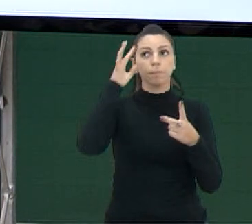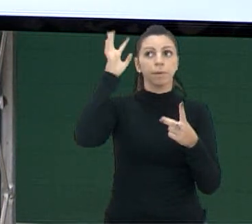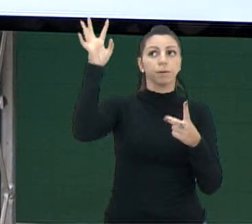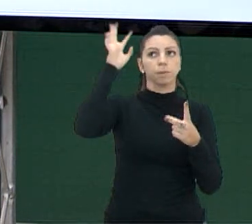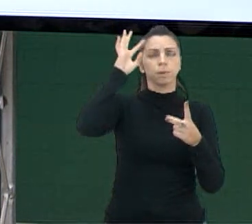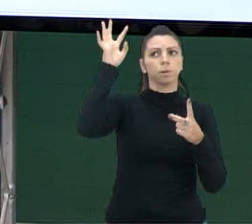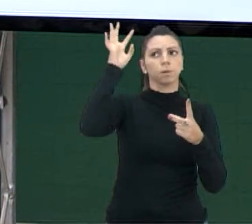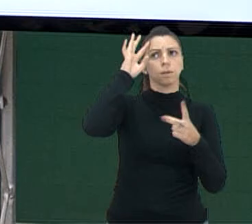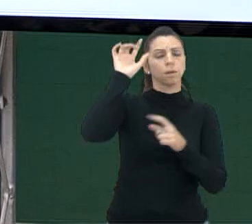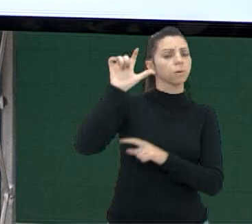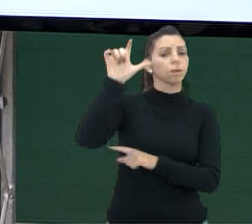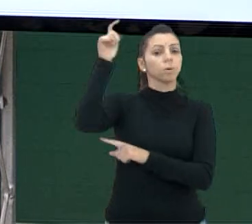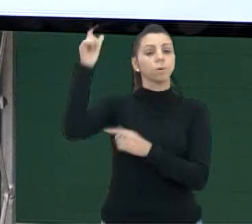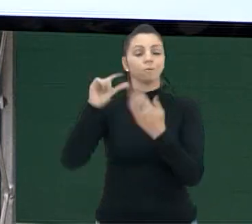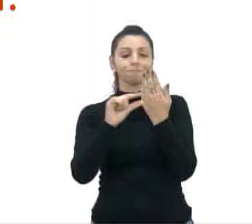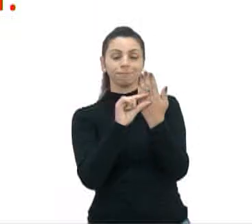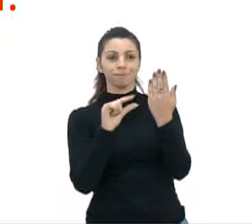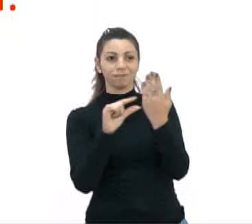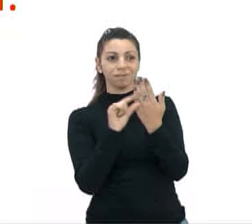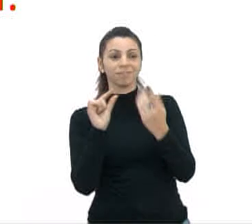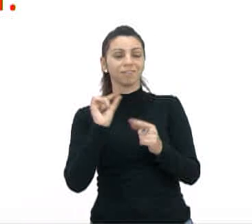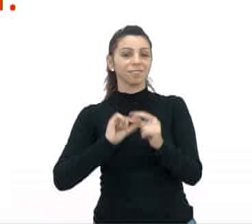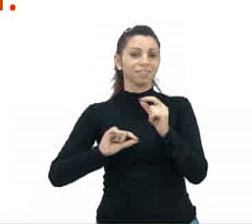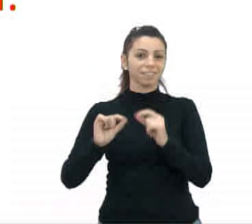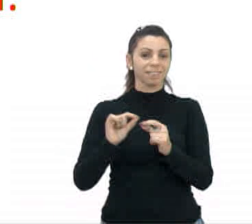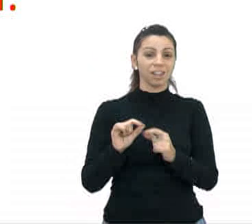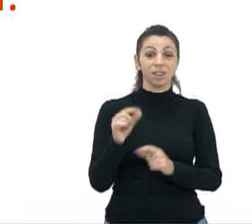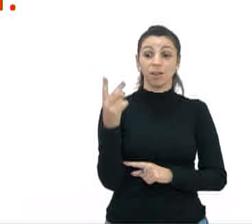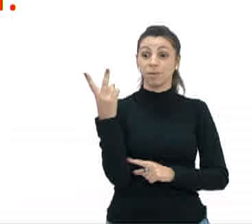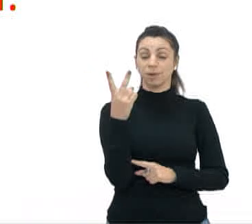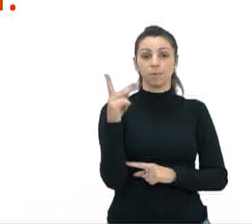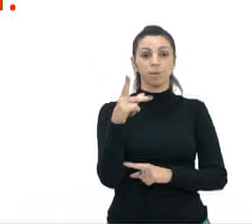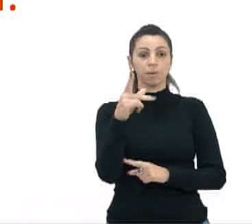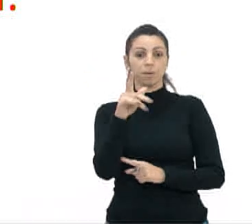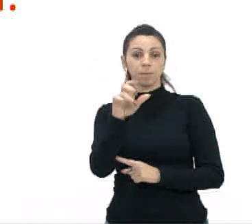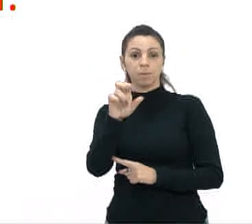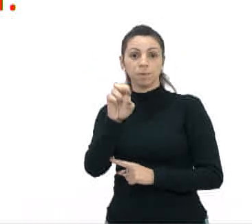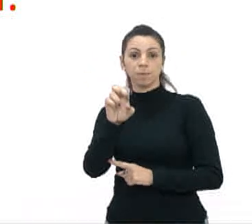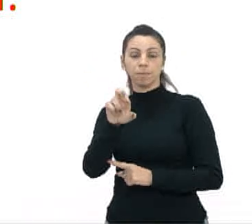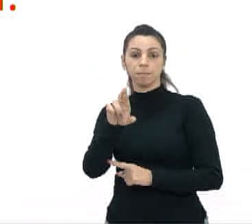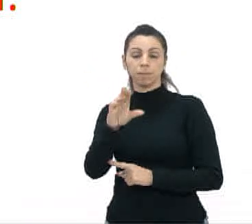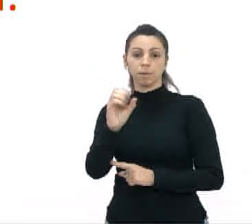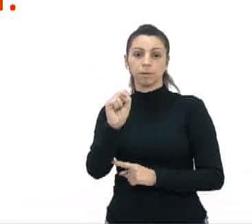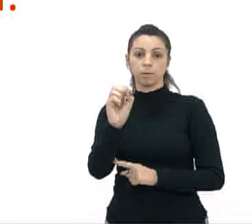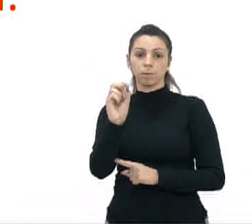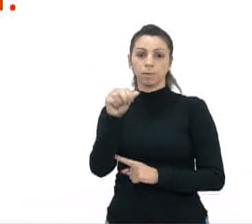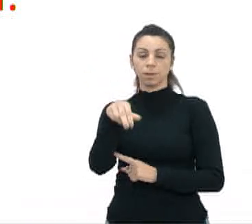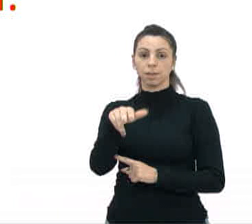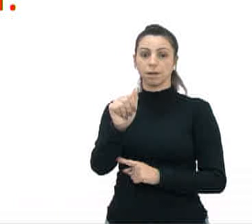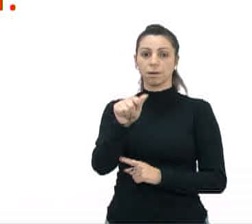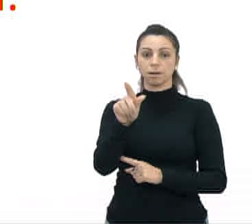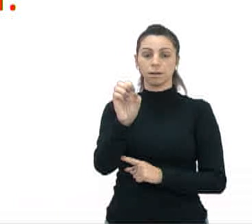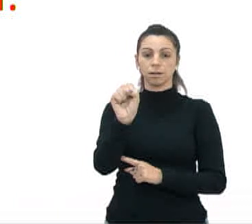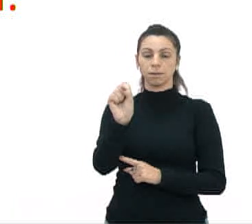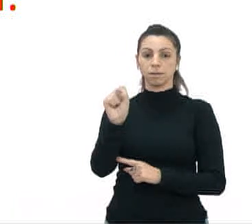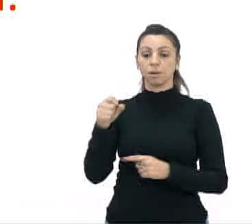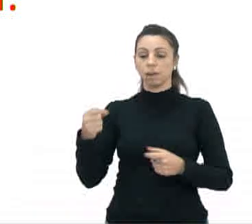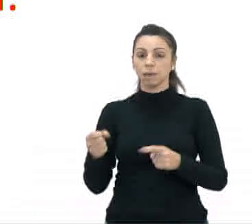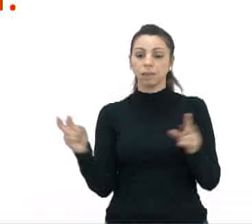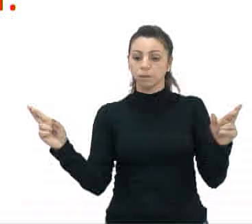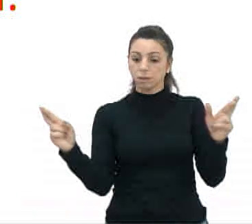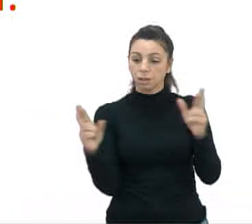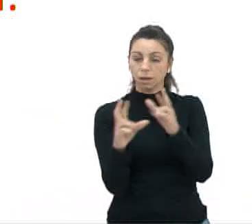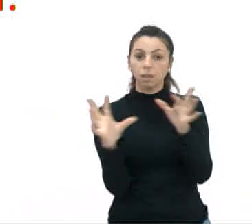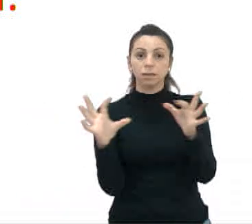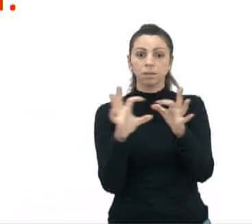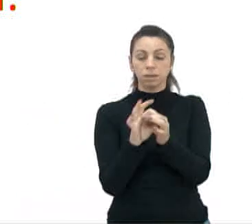de quem? Então, aí o segundo personagem, quando ele fala da Pedra do Carlos, ele associa àquele poema do Carlos Drummond de Andrade, A